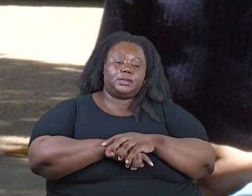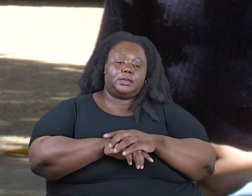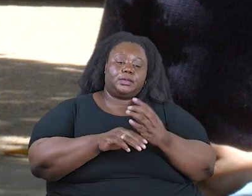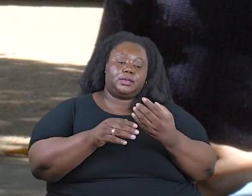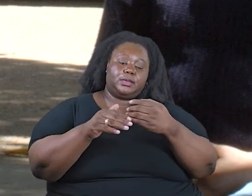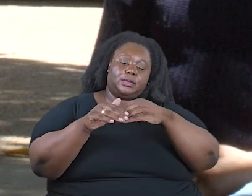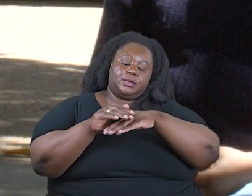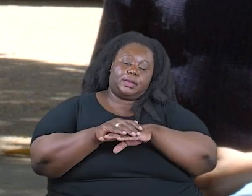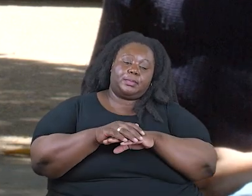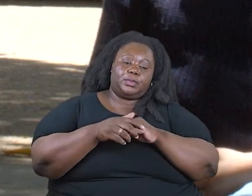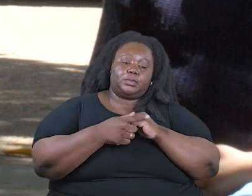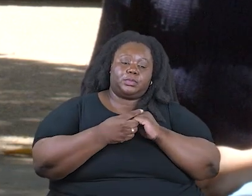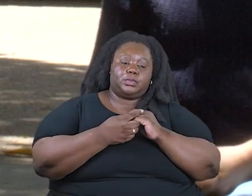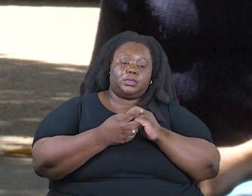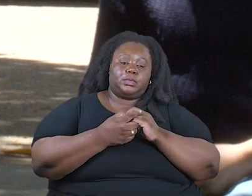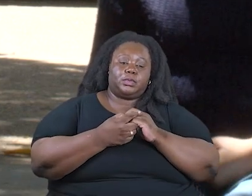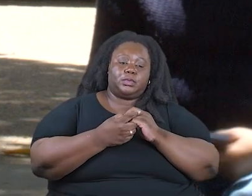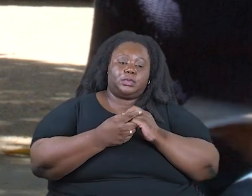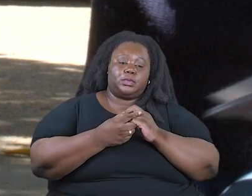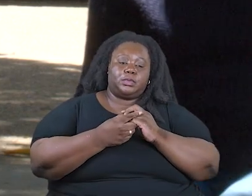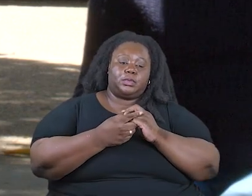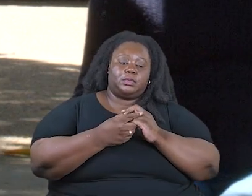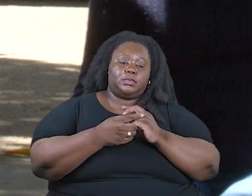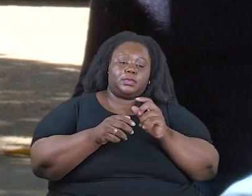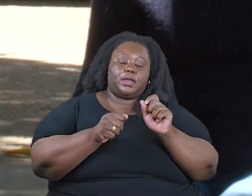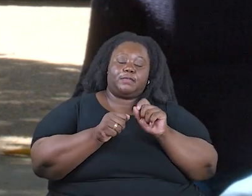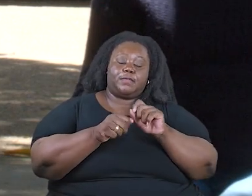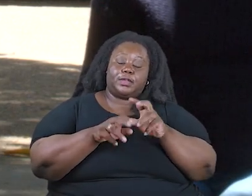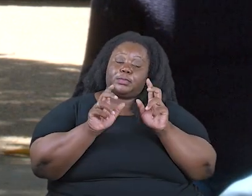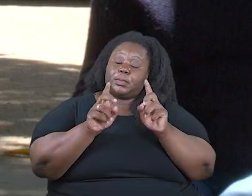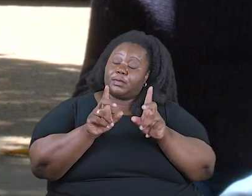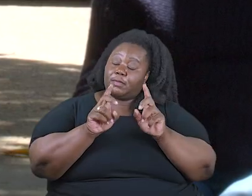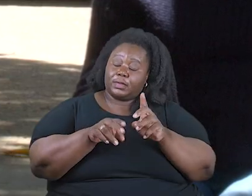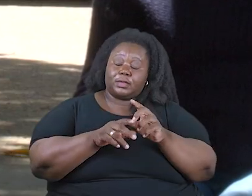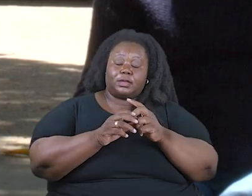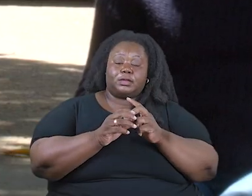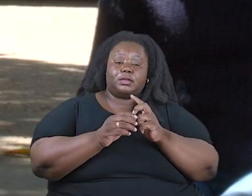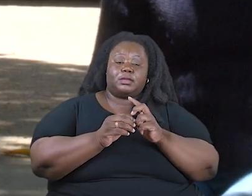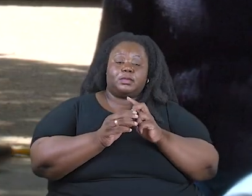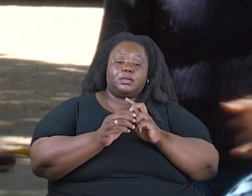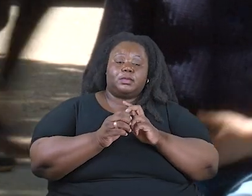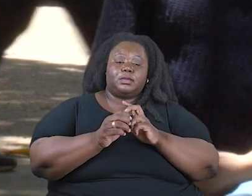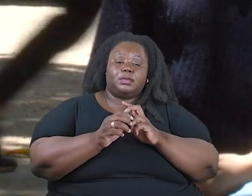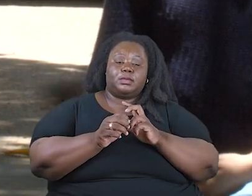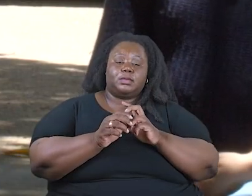que cabe na mala de bordo, que é o artesanato feito para vender para turista.